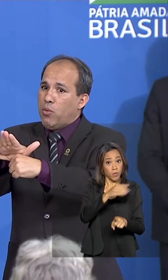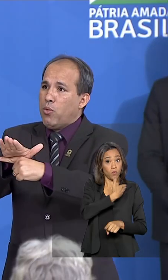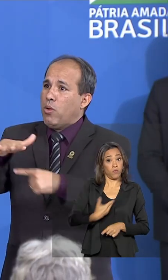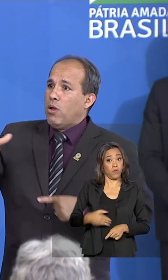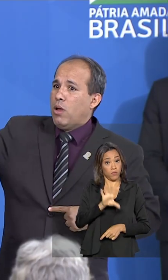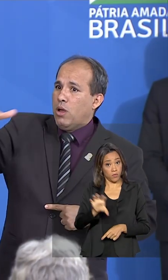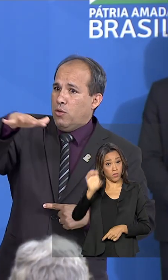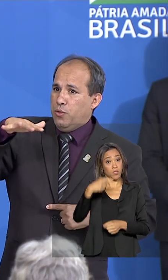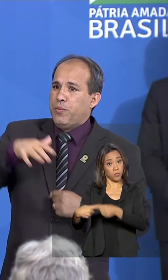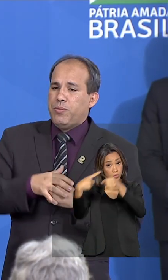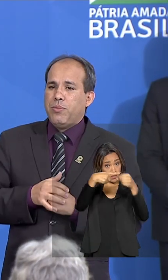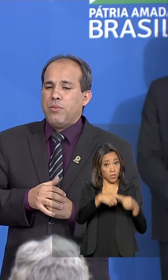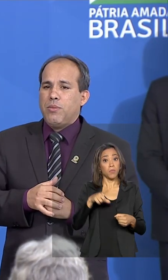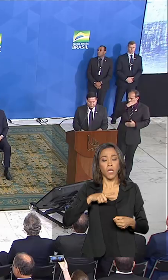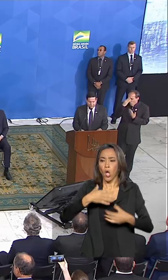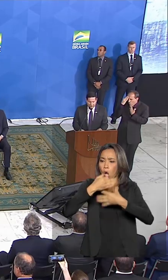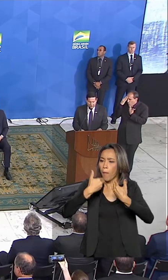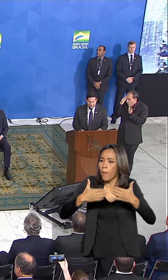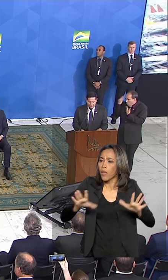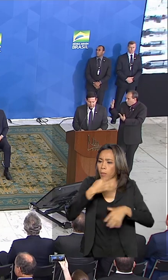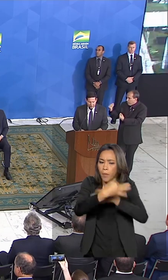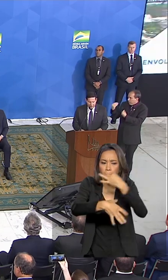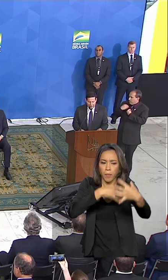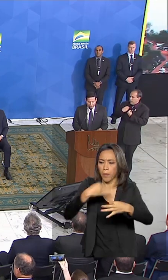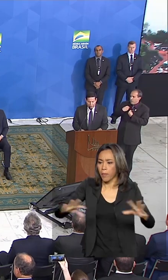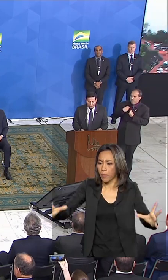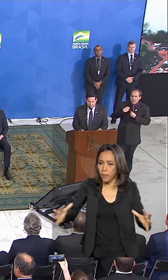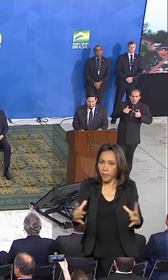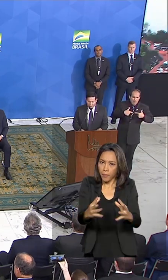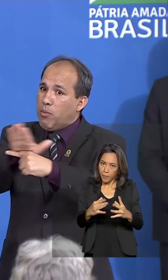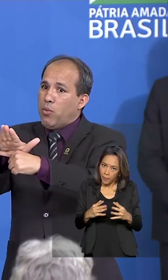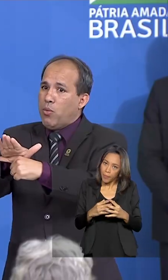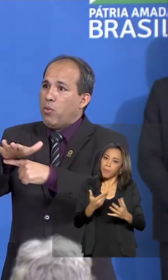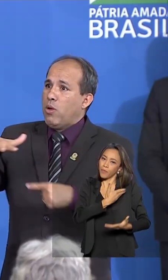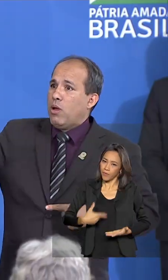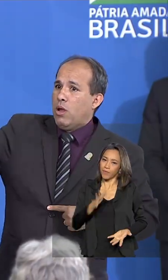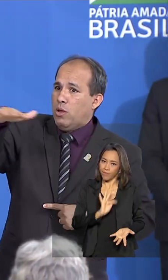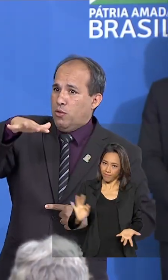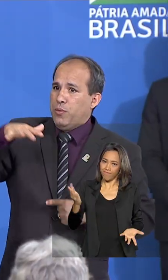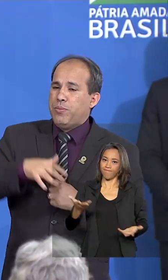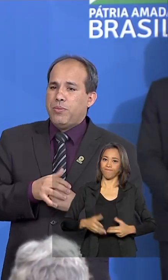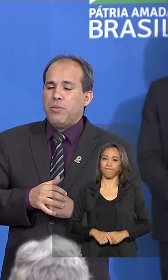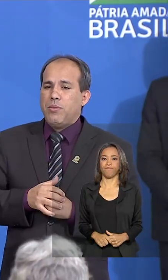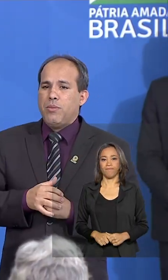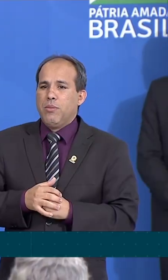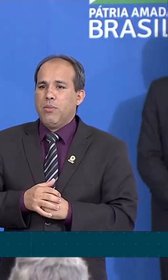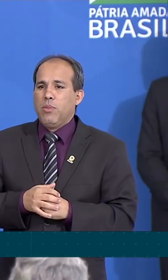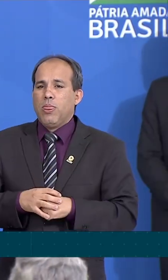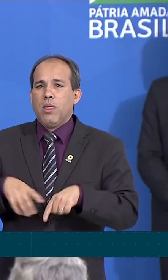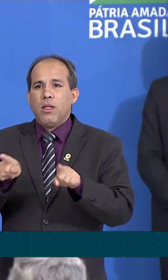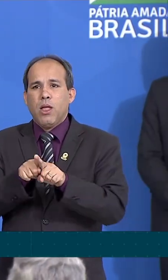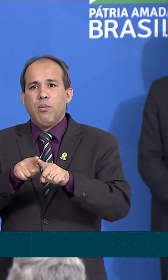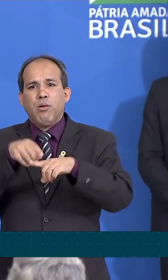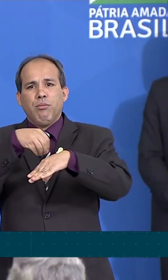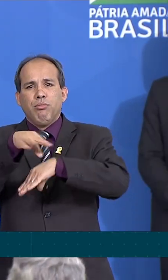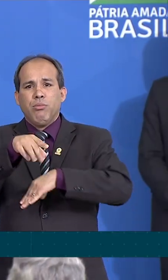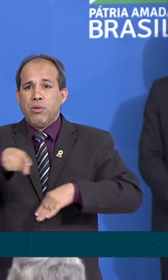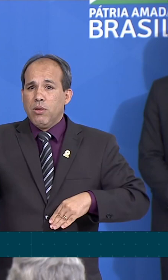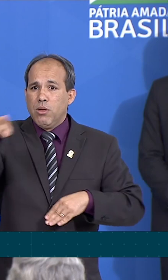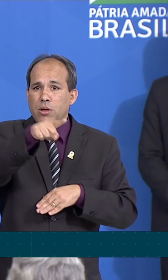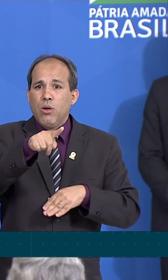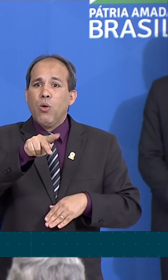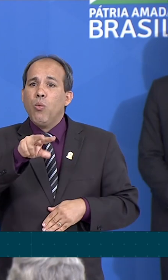terão espaço para dar sugestões e serão ouvidos pelo governo federal. Dirijo-me também à nossa população,